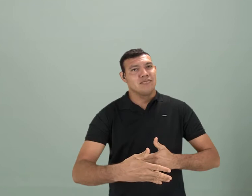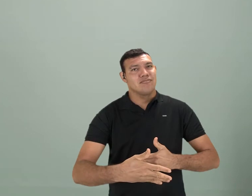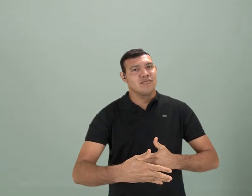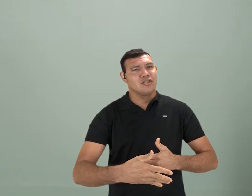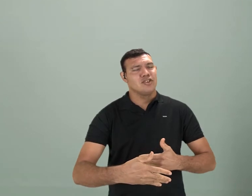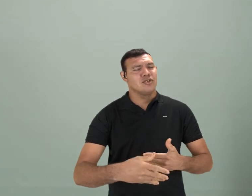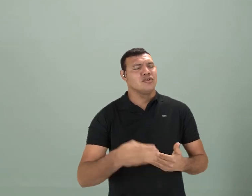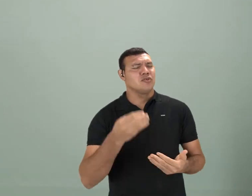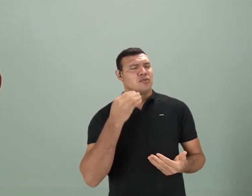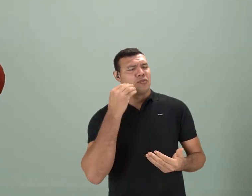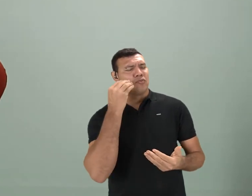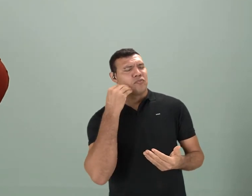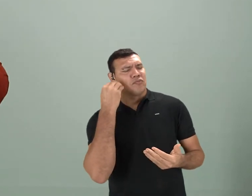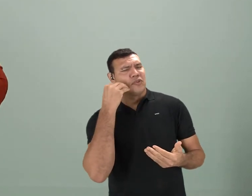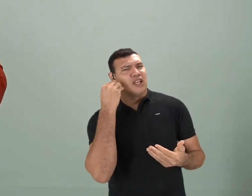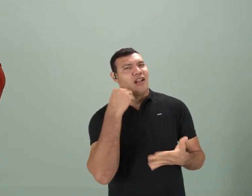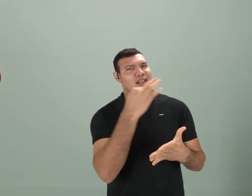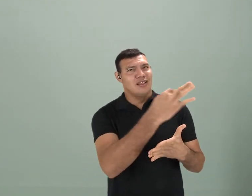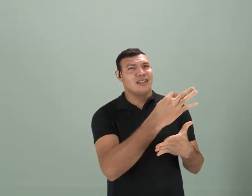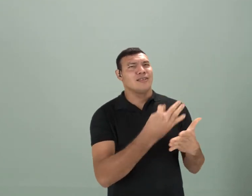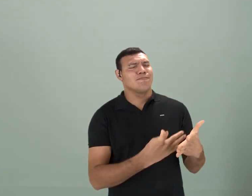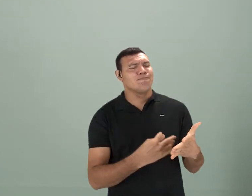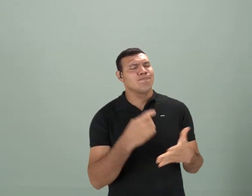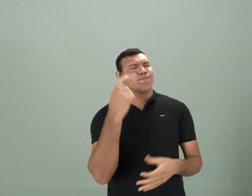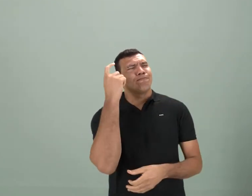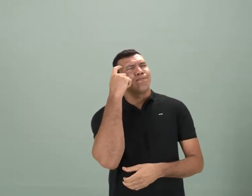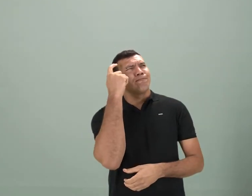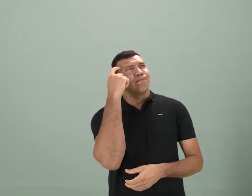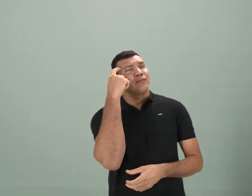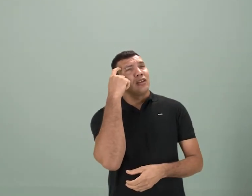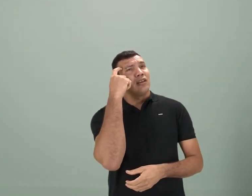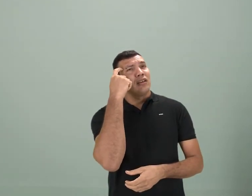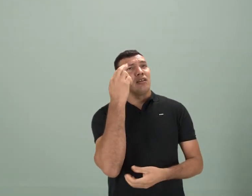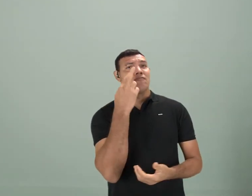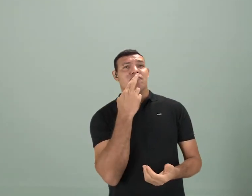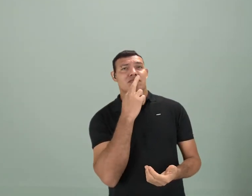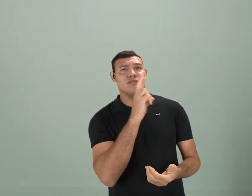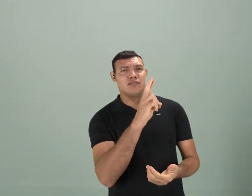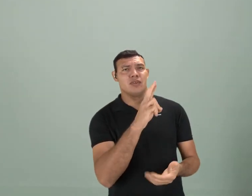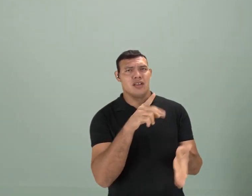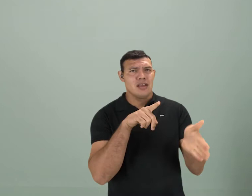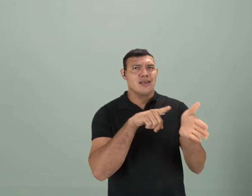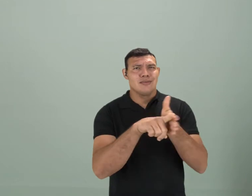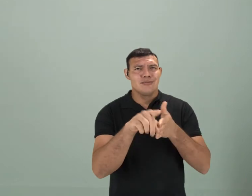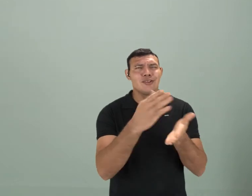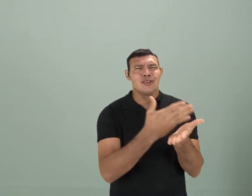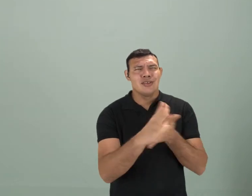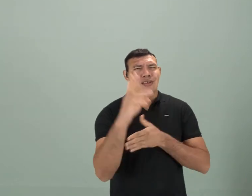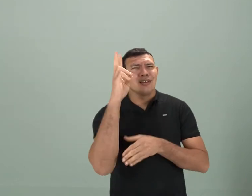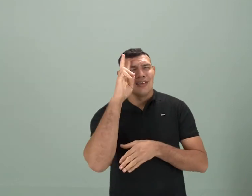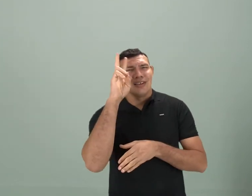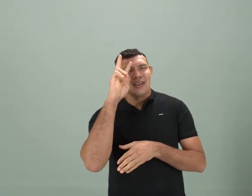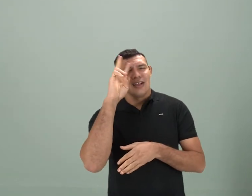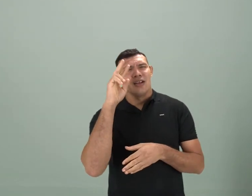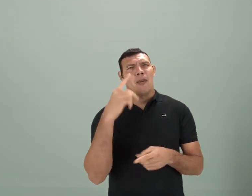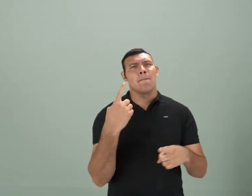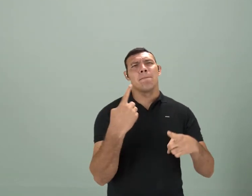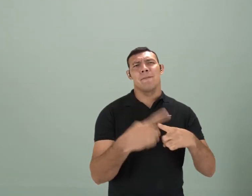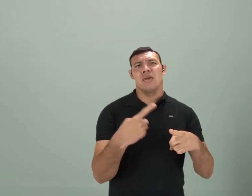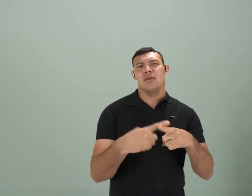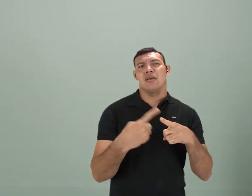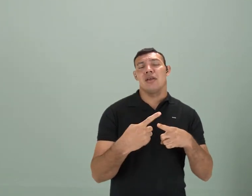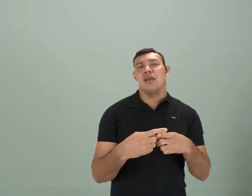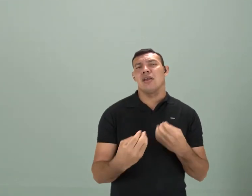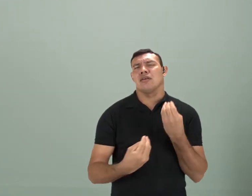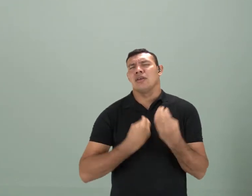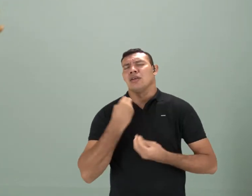você tenha em mente as respostas daquelas perguntas que eu fiz lá no início. O que, como,